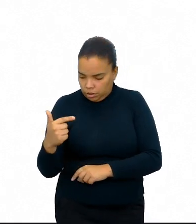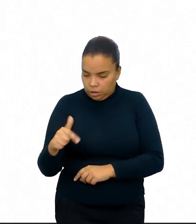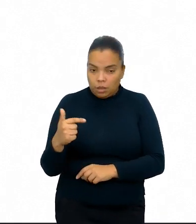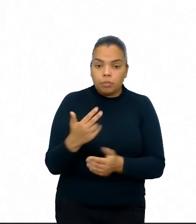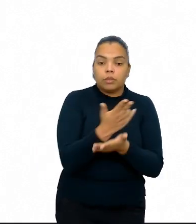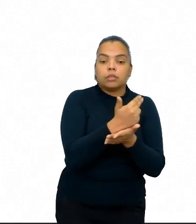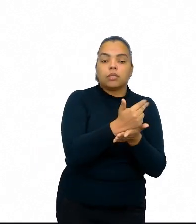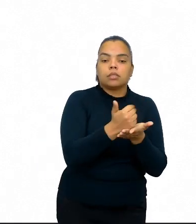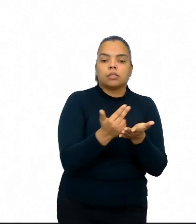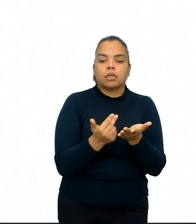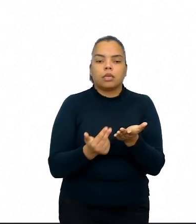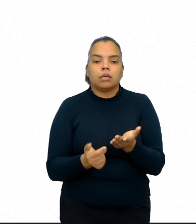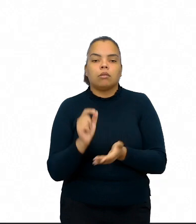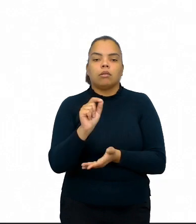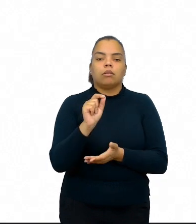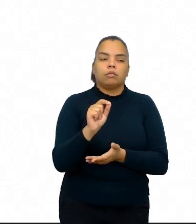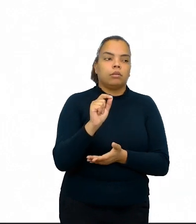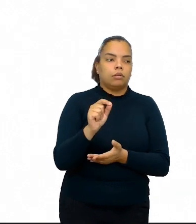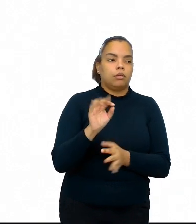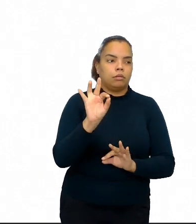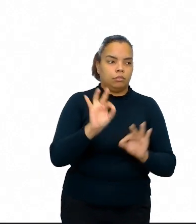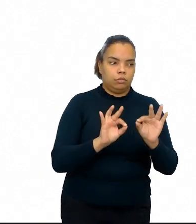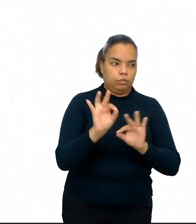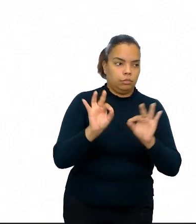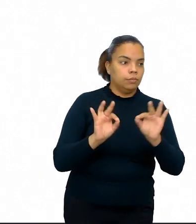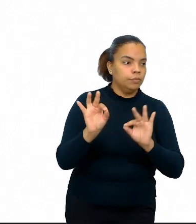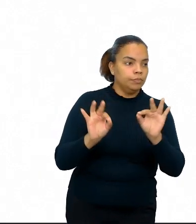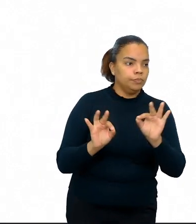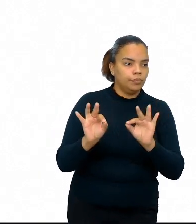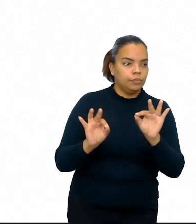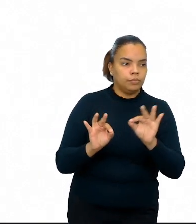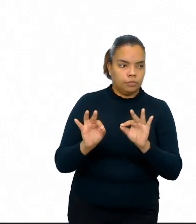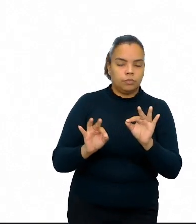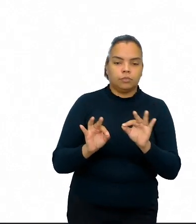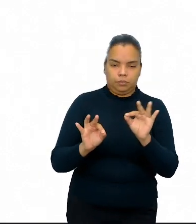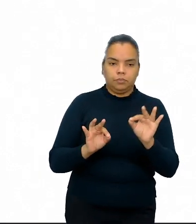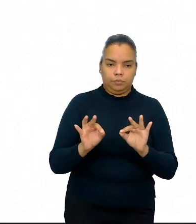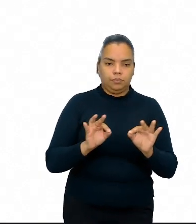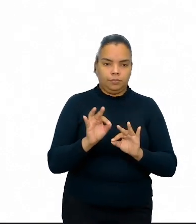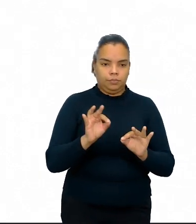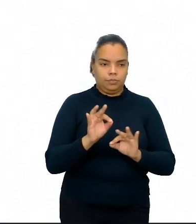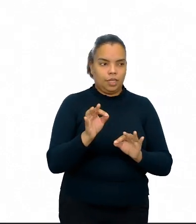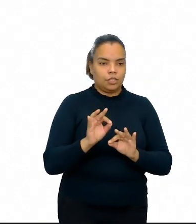desenhos as suas estruturas, né? Então, após essa etapa, ainda nós podemos